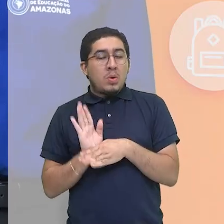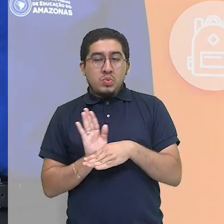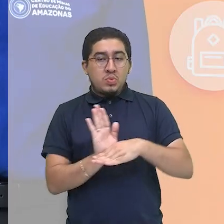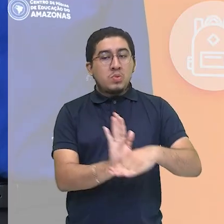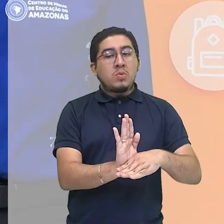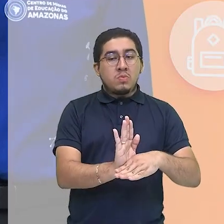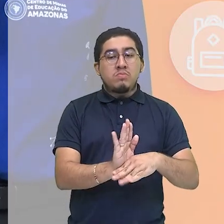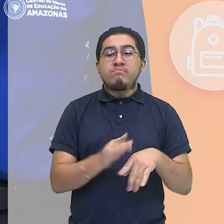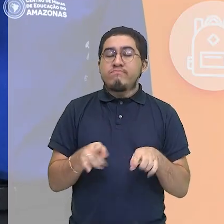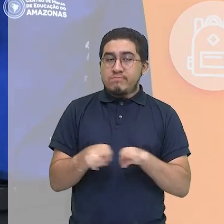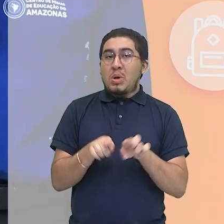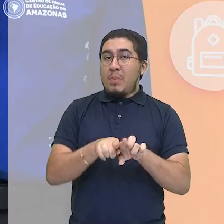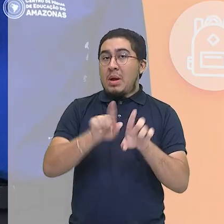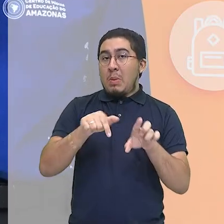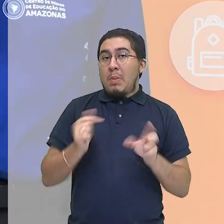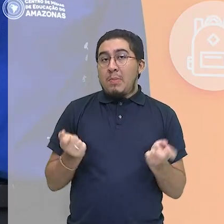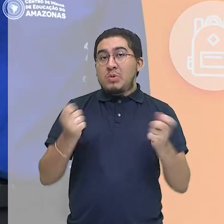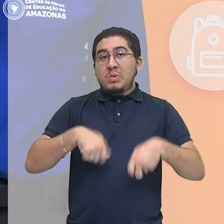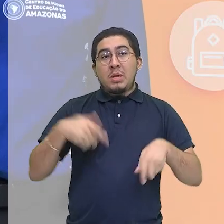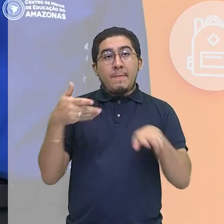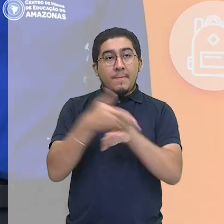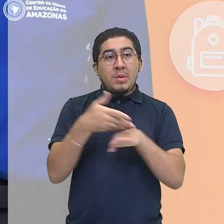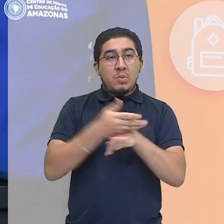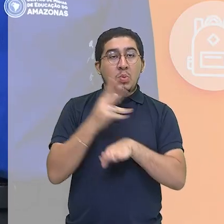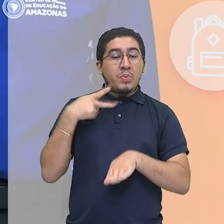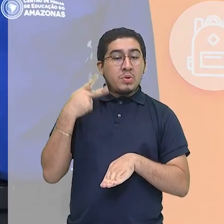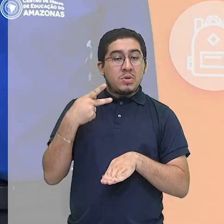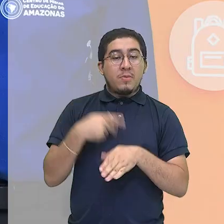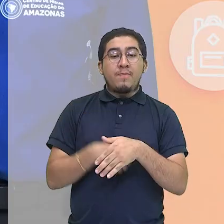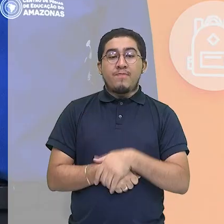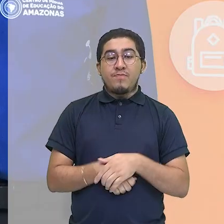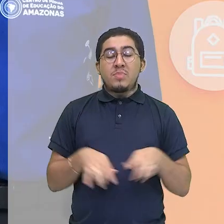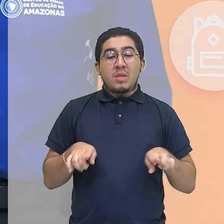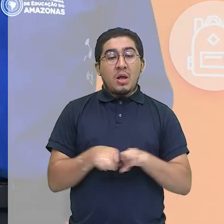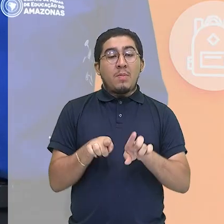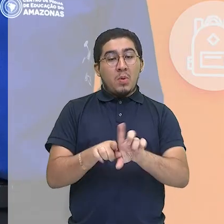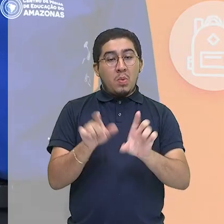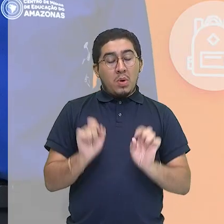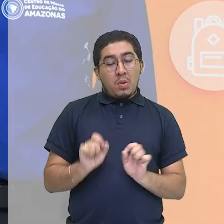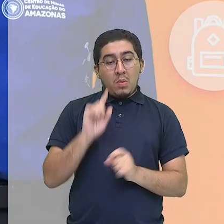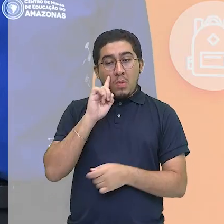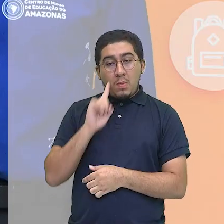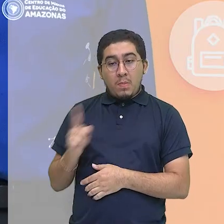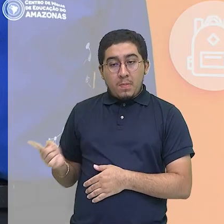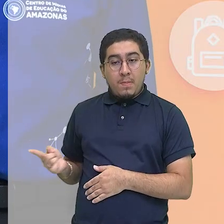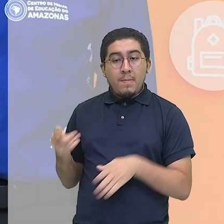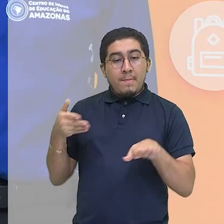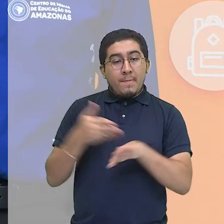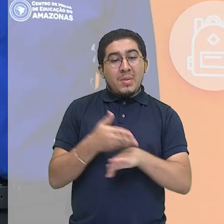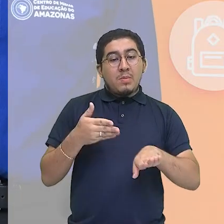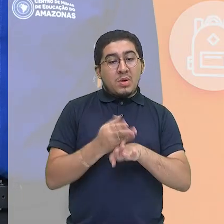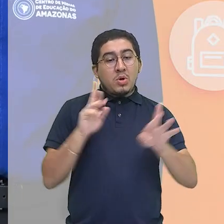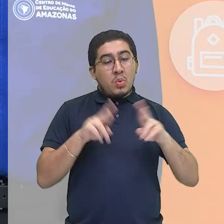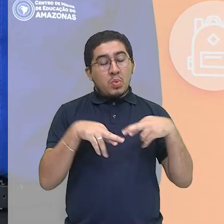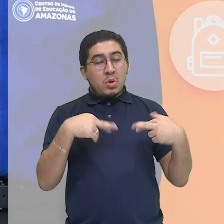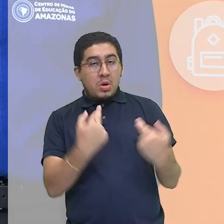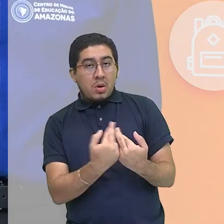político. Também é uma forma de participação política. Também como participar de